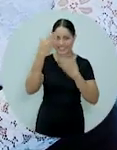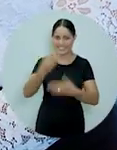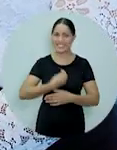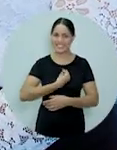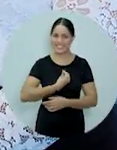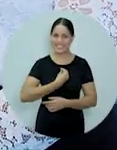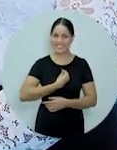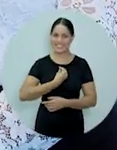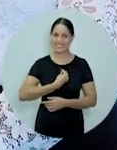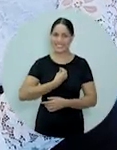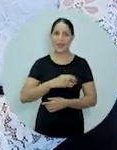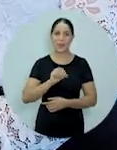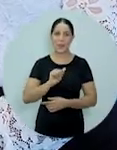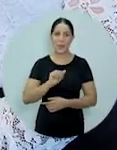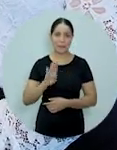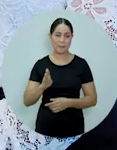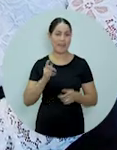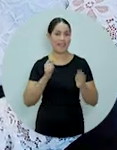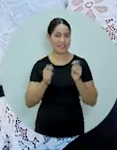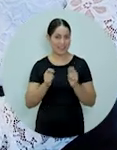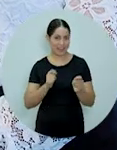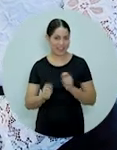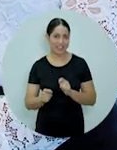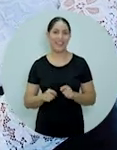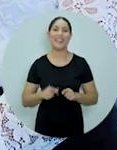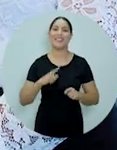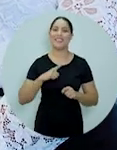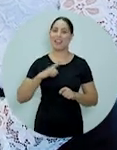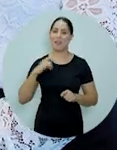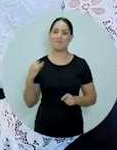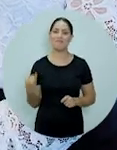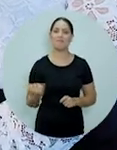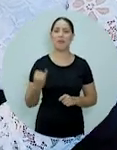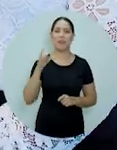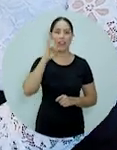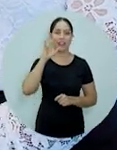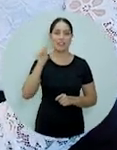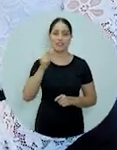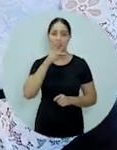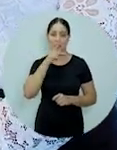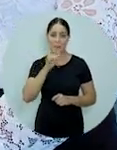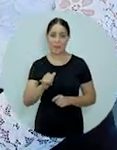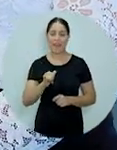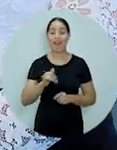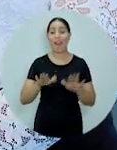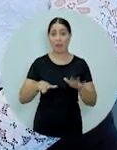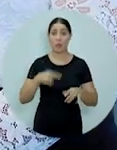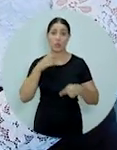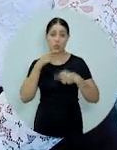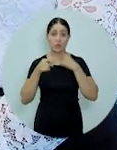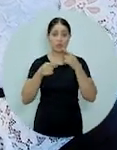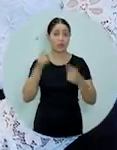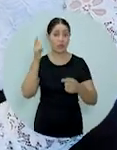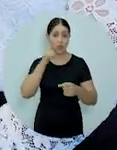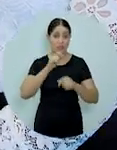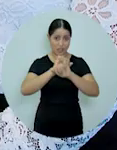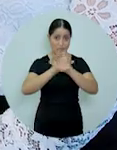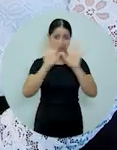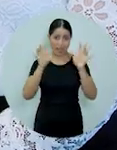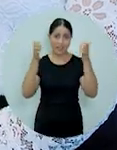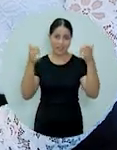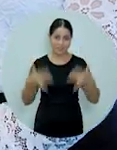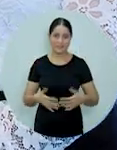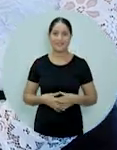Doutora Renata, então gostaria de te agradecer por ter participado conosco deste OAB Entrevista, homenageando o Dia dos Pais. Tiramos algumas dúvidas aí